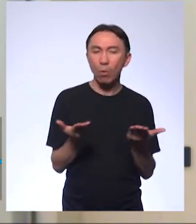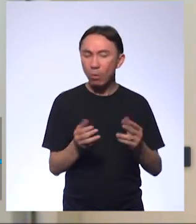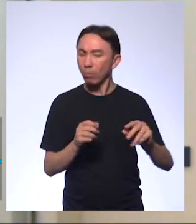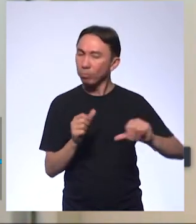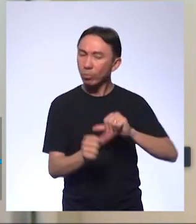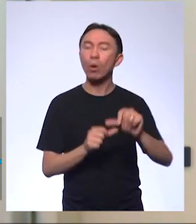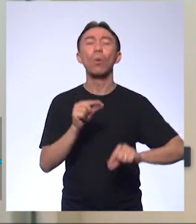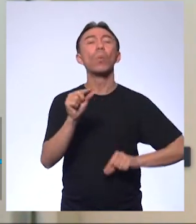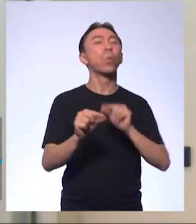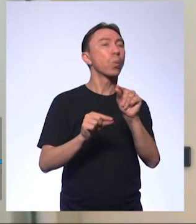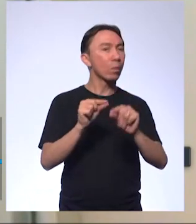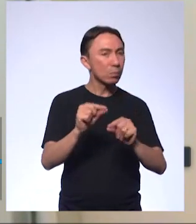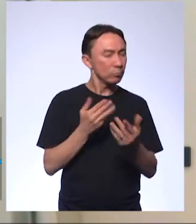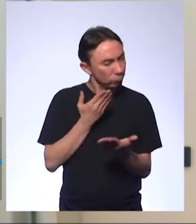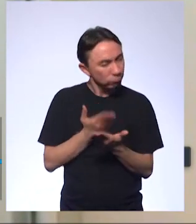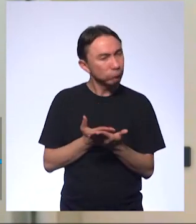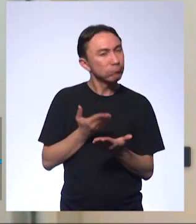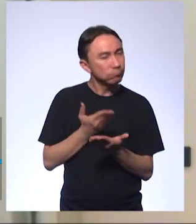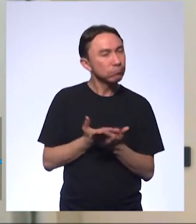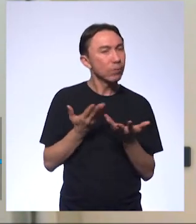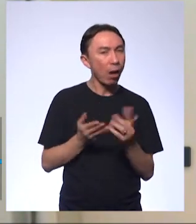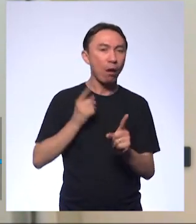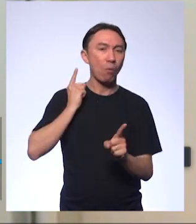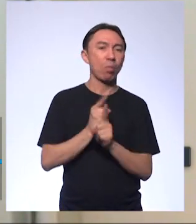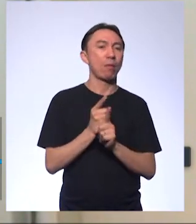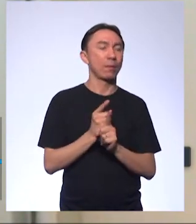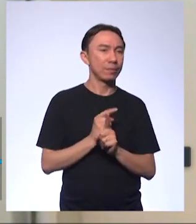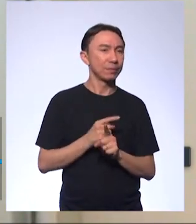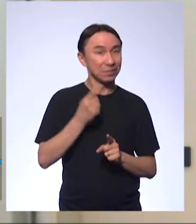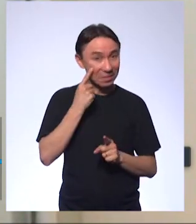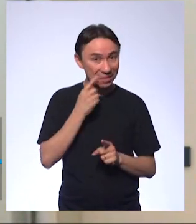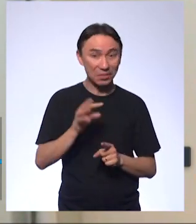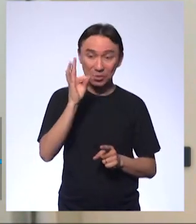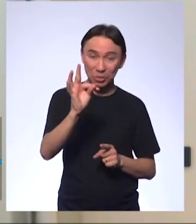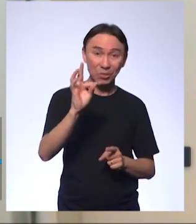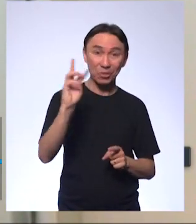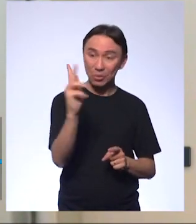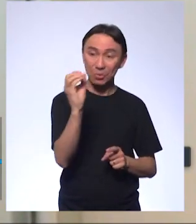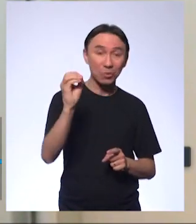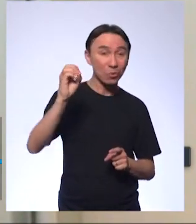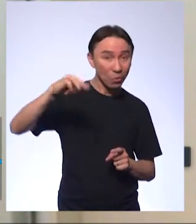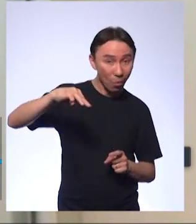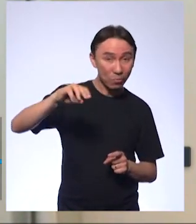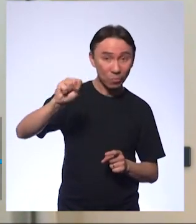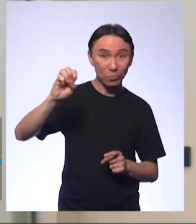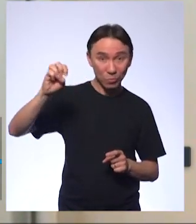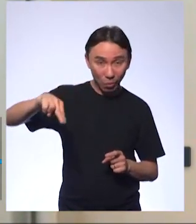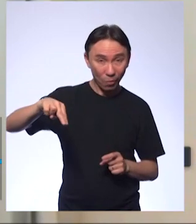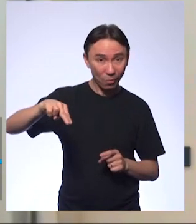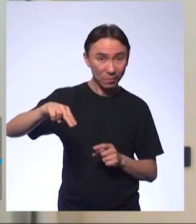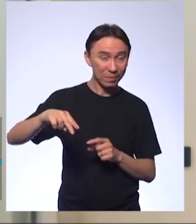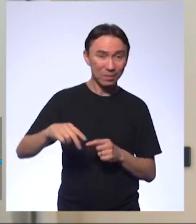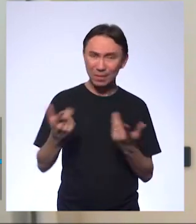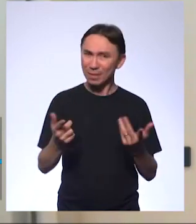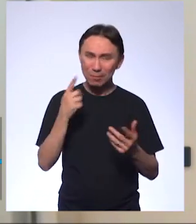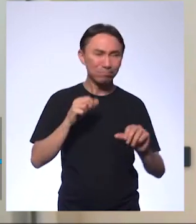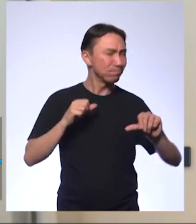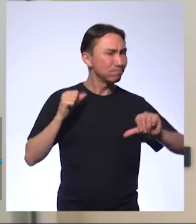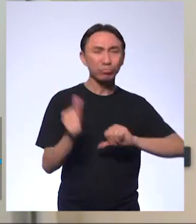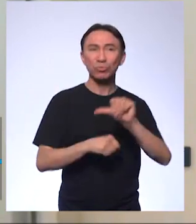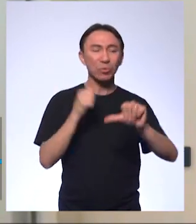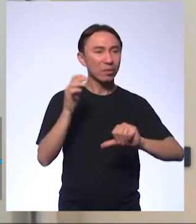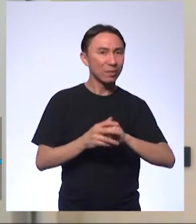modelo que era o mais atual. E aí eles faziam os estudos para tentar encontrar alguma inconsistência,